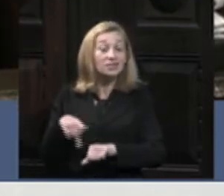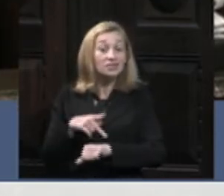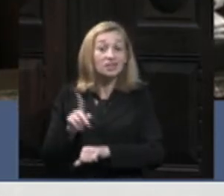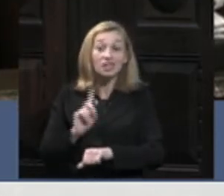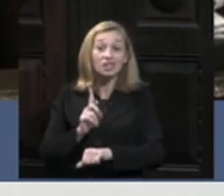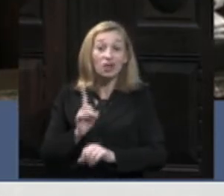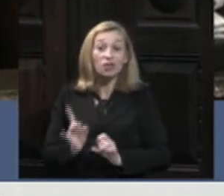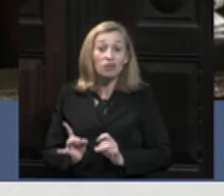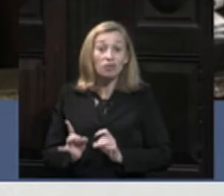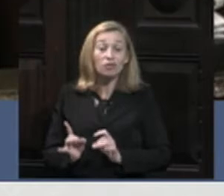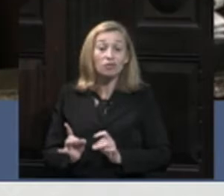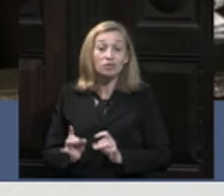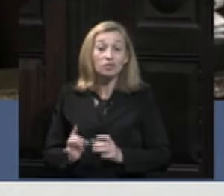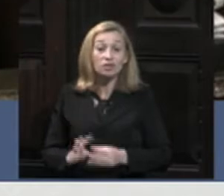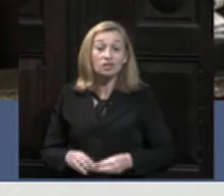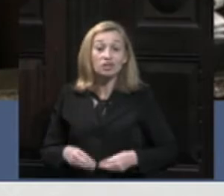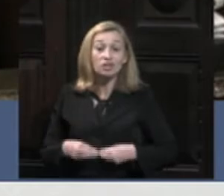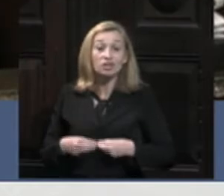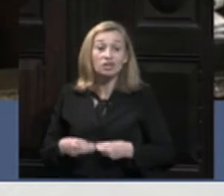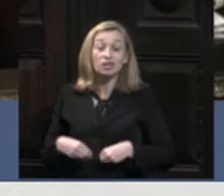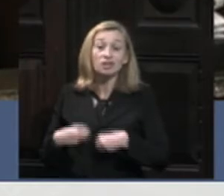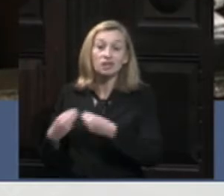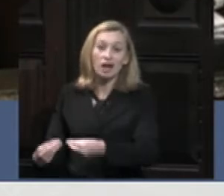O prefeito